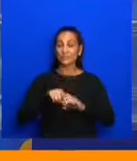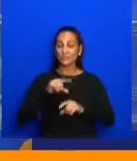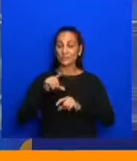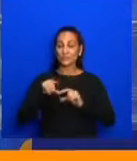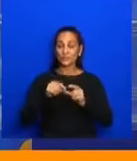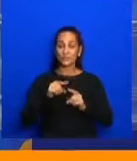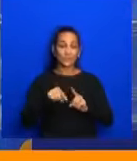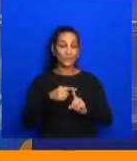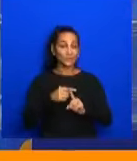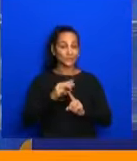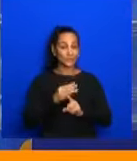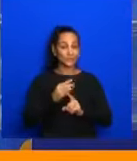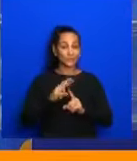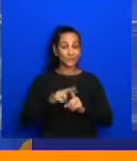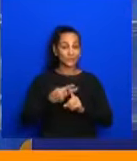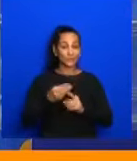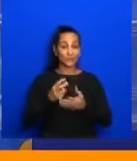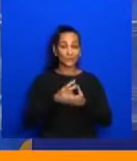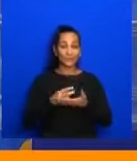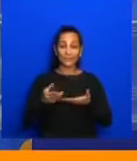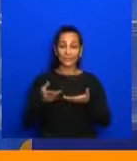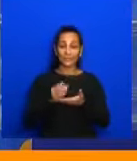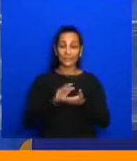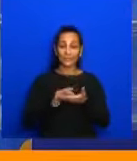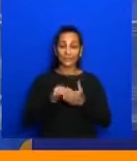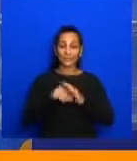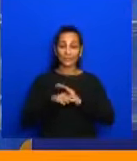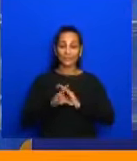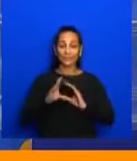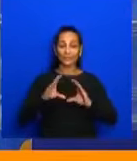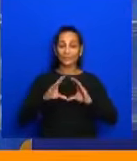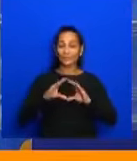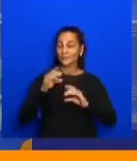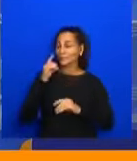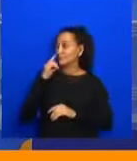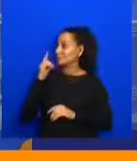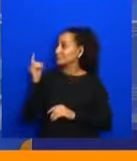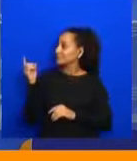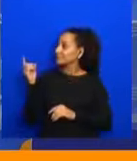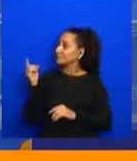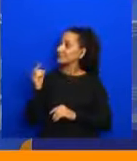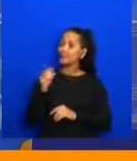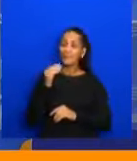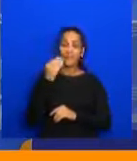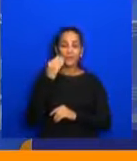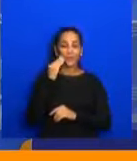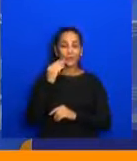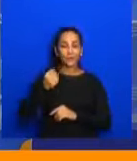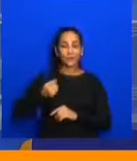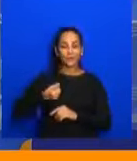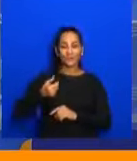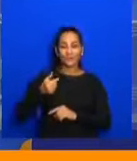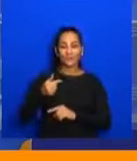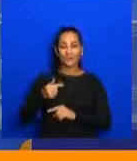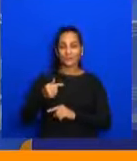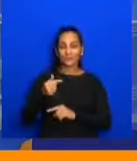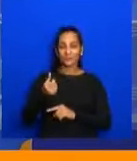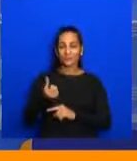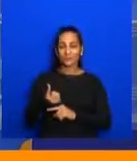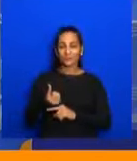os sorteios da mais milionária, da dupla cena, da Quina, agora Loto Mania. Mais um número na tela. Bola rosa 76.